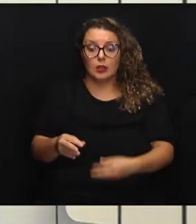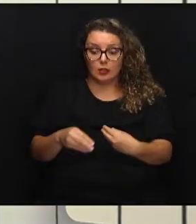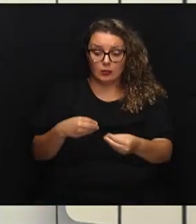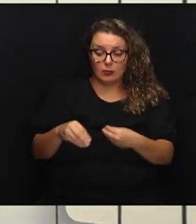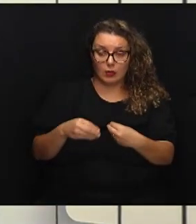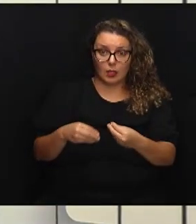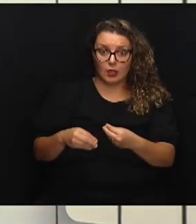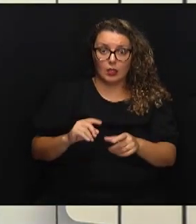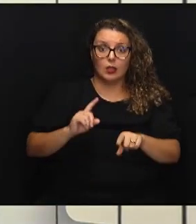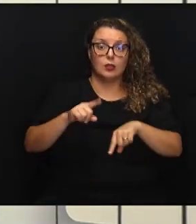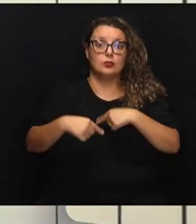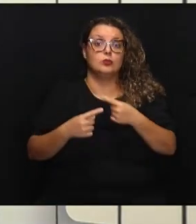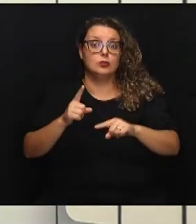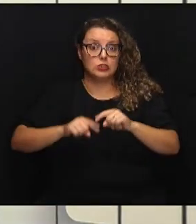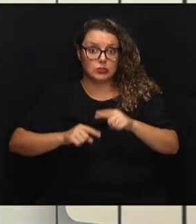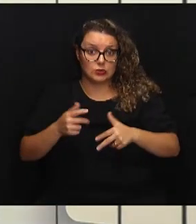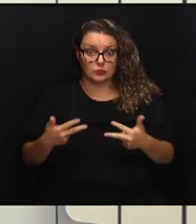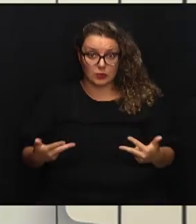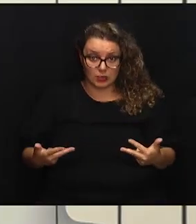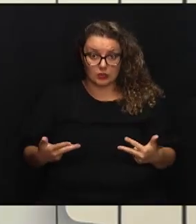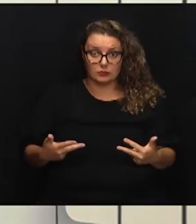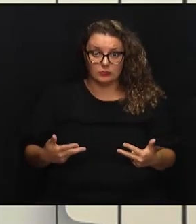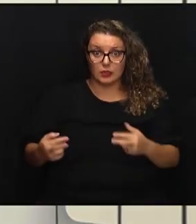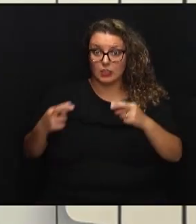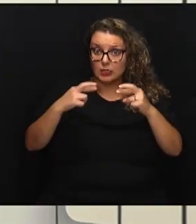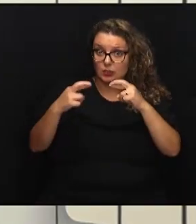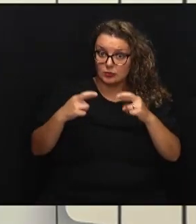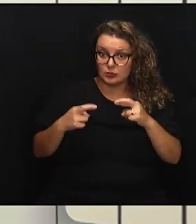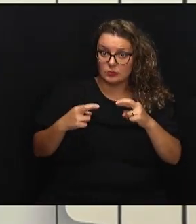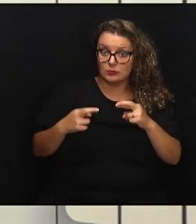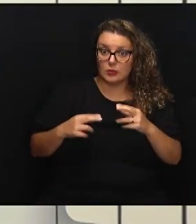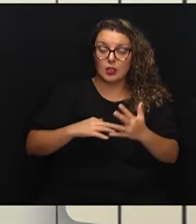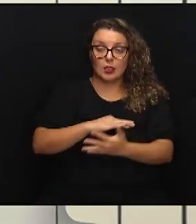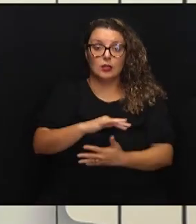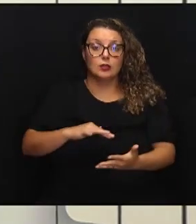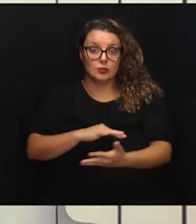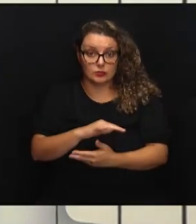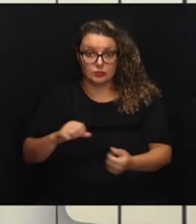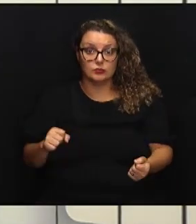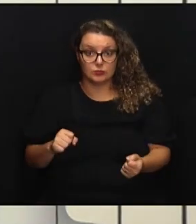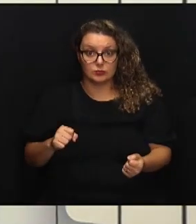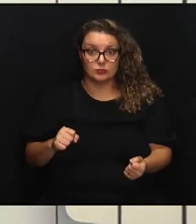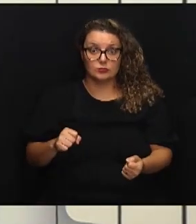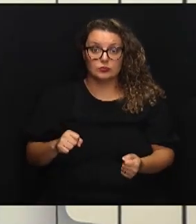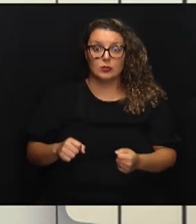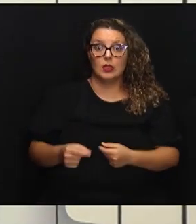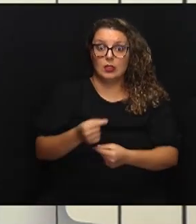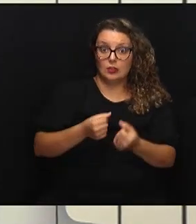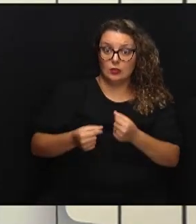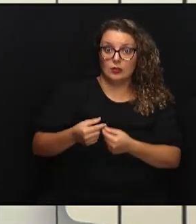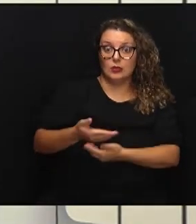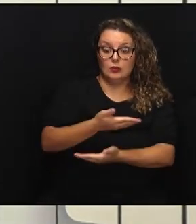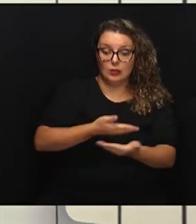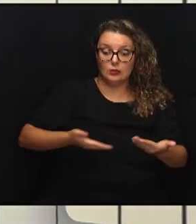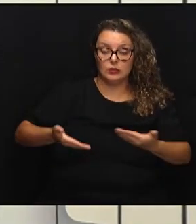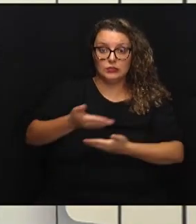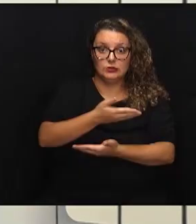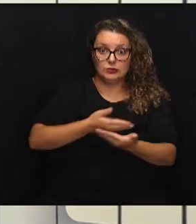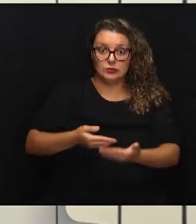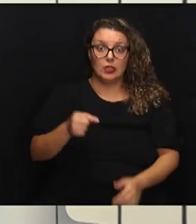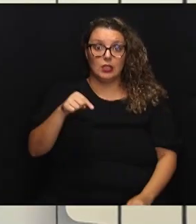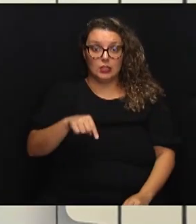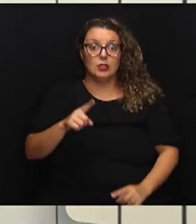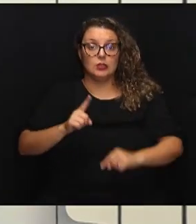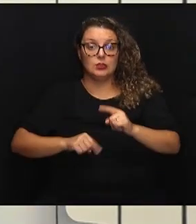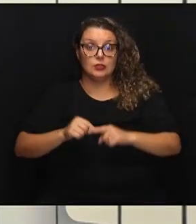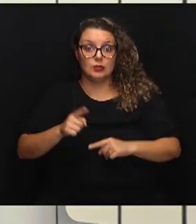de outros materiais, considerando a sustentabilidade e a economia circular. E esse é o objeto